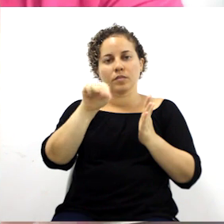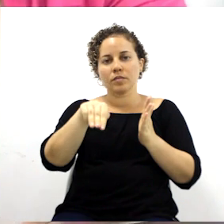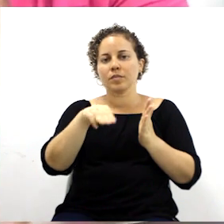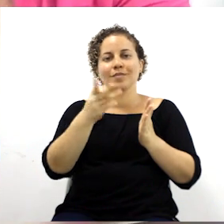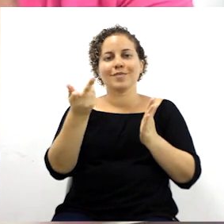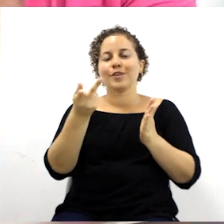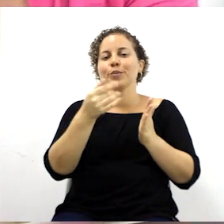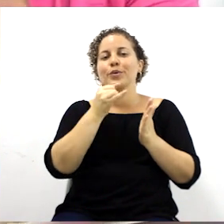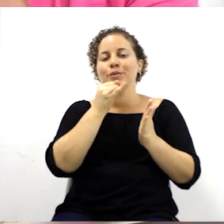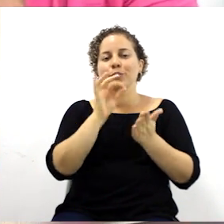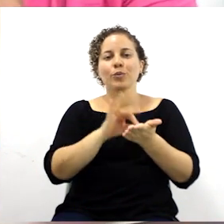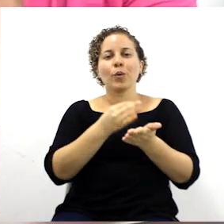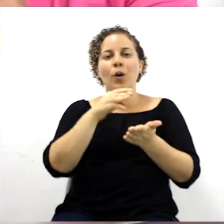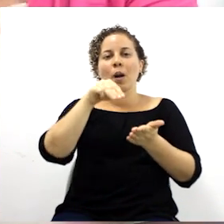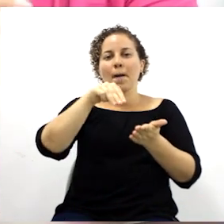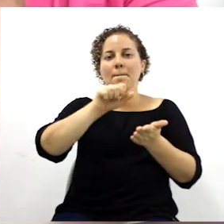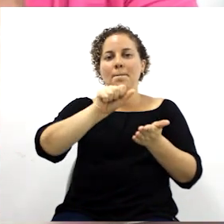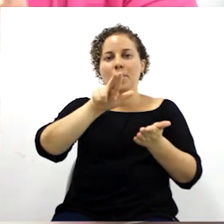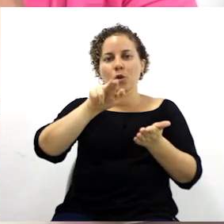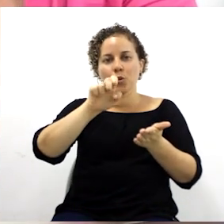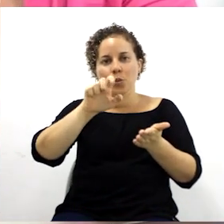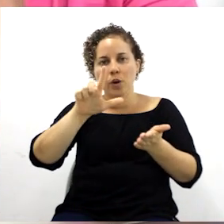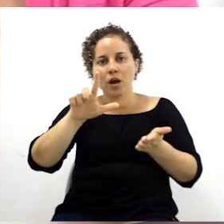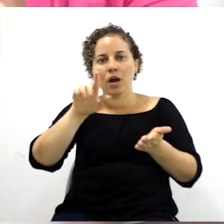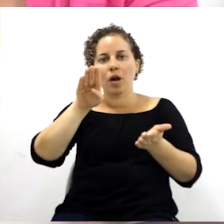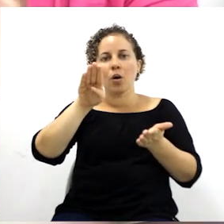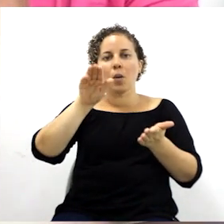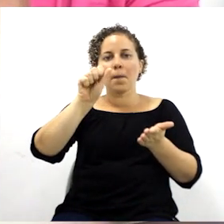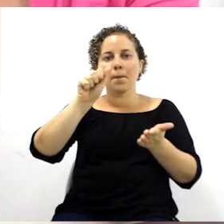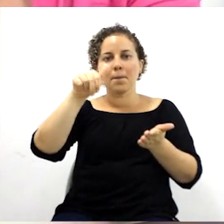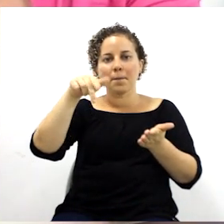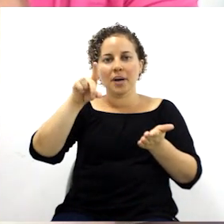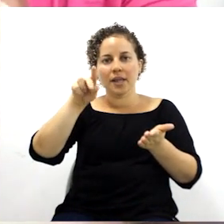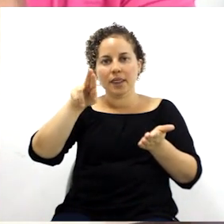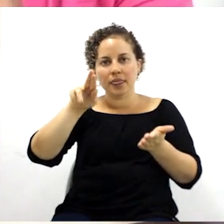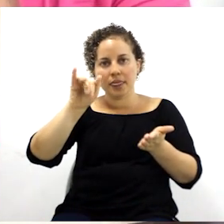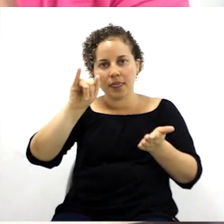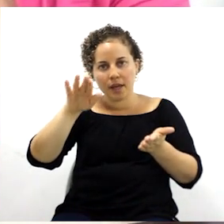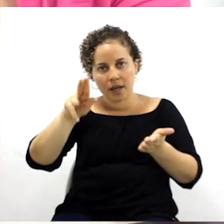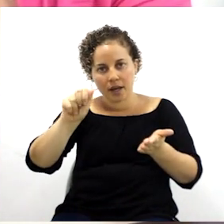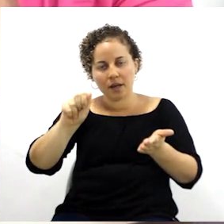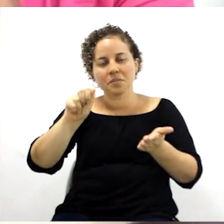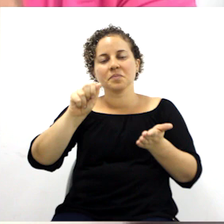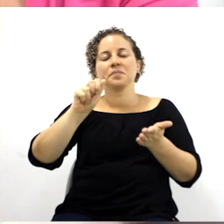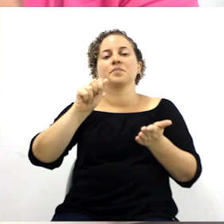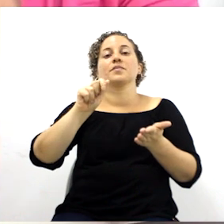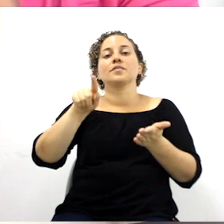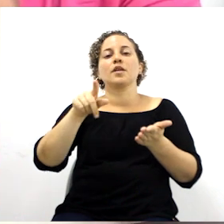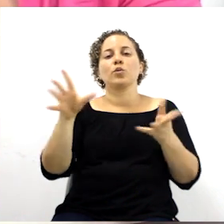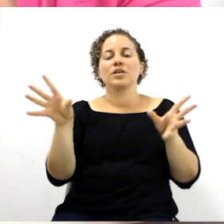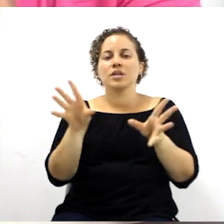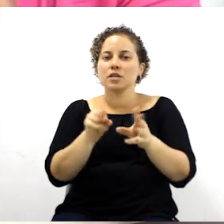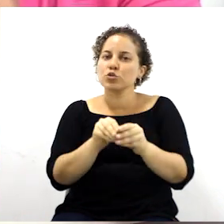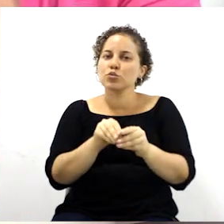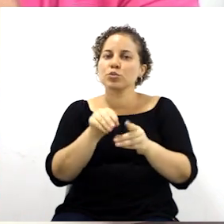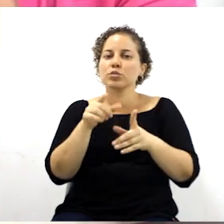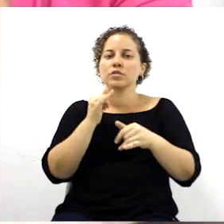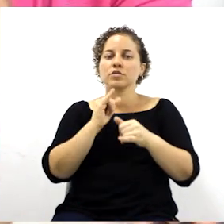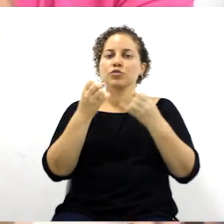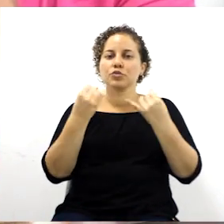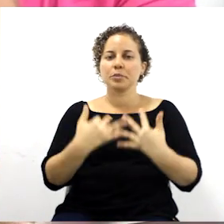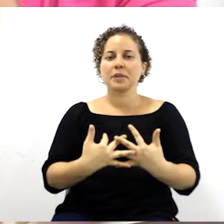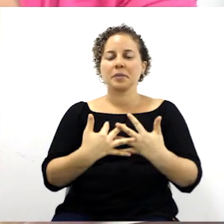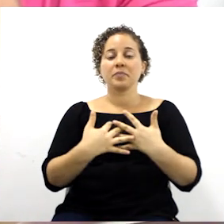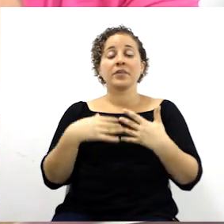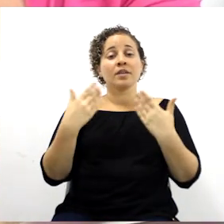Bandeira na sua biblioteca. E fazer algumas recomendações, algumas sinopses sobre alguma obra que ele tem e divulgar isso. De